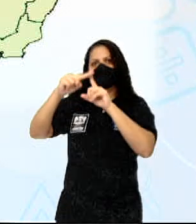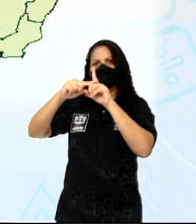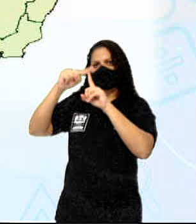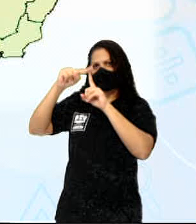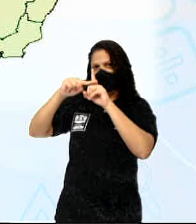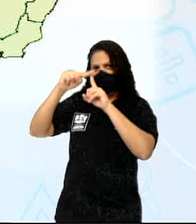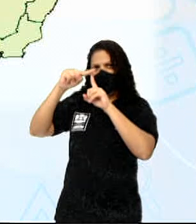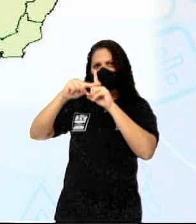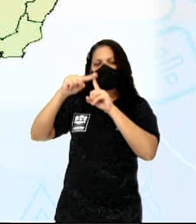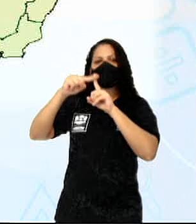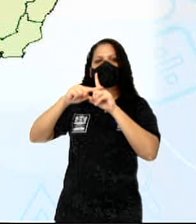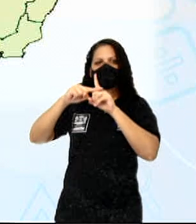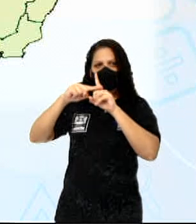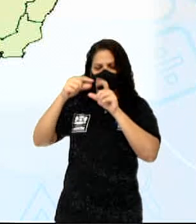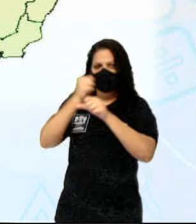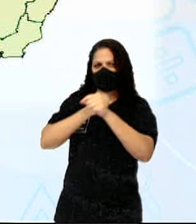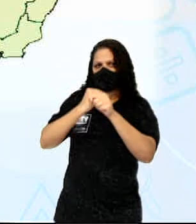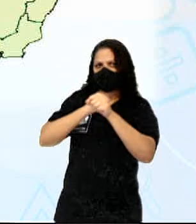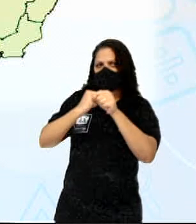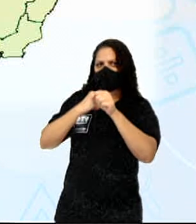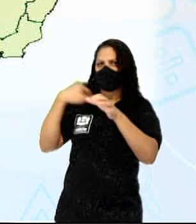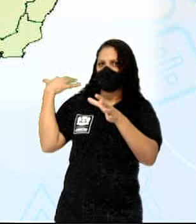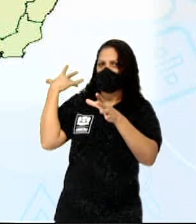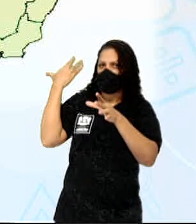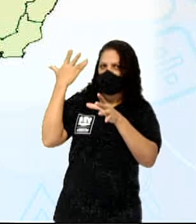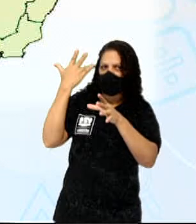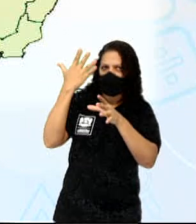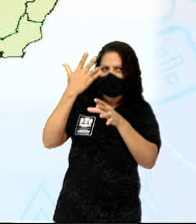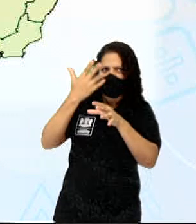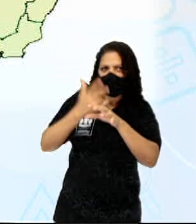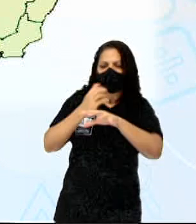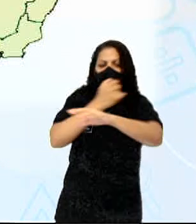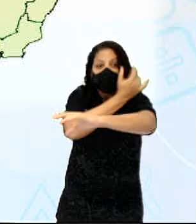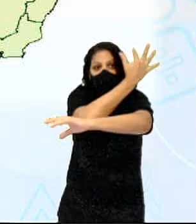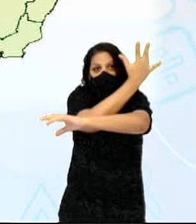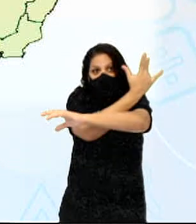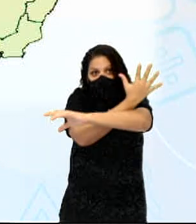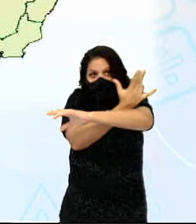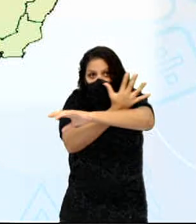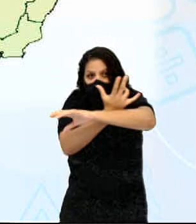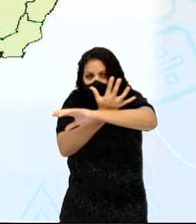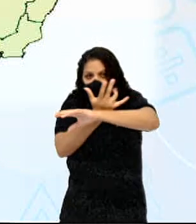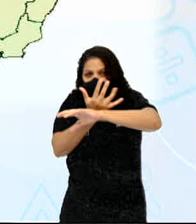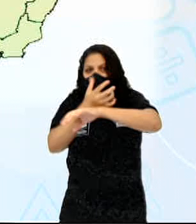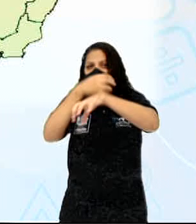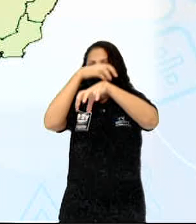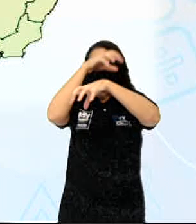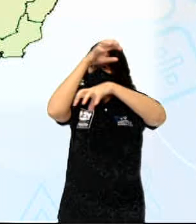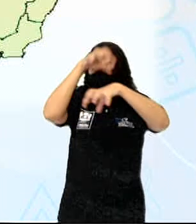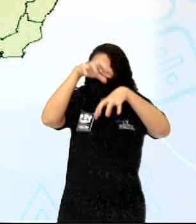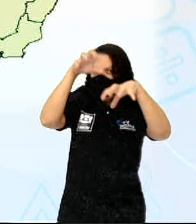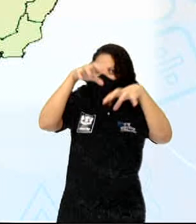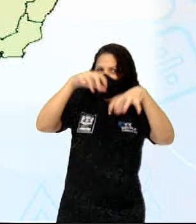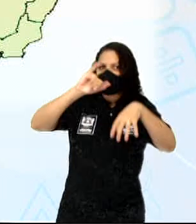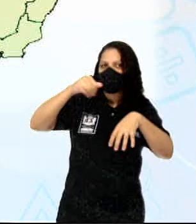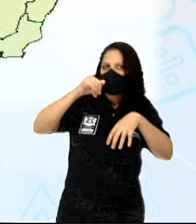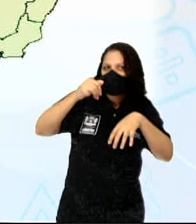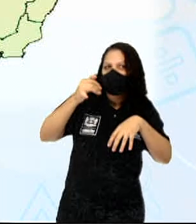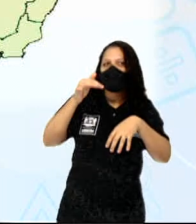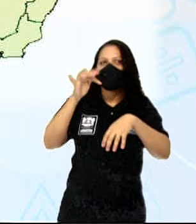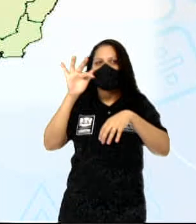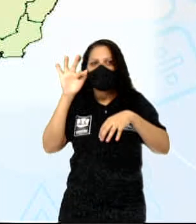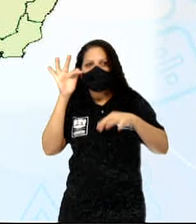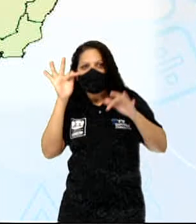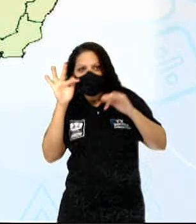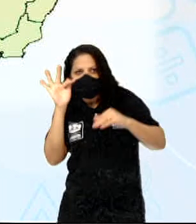que ao longo do ano o Cerrado ele conta com uma estação chuvosa, ali ó, janeiro, fevereiro, dezembro